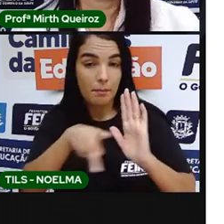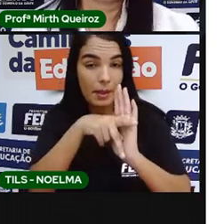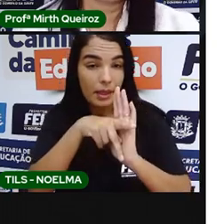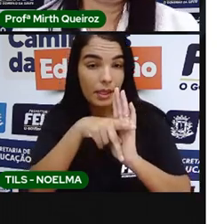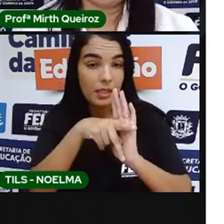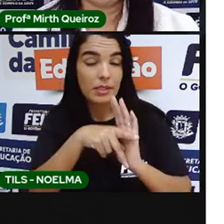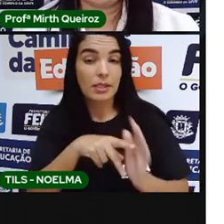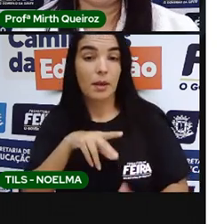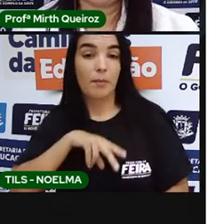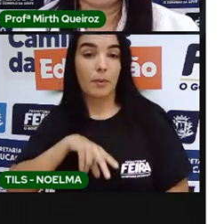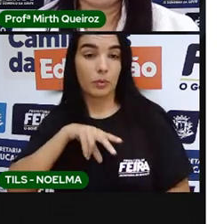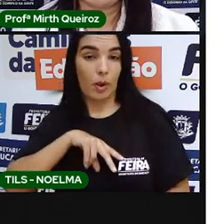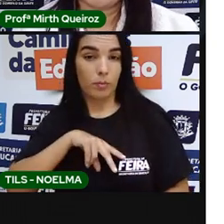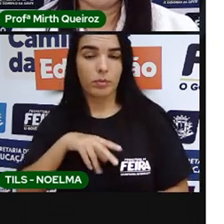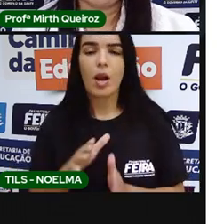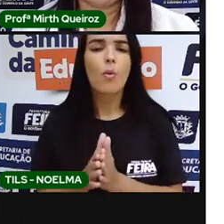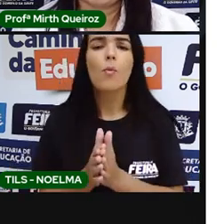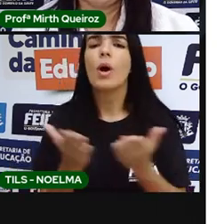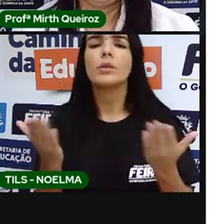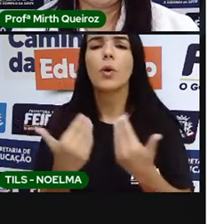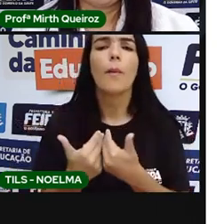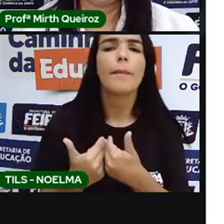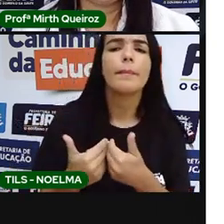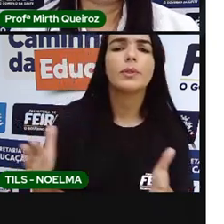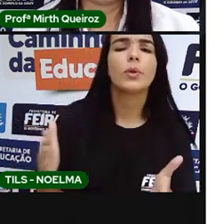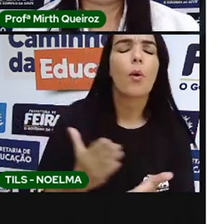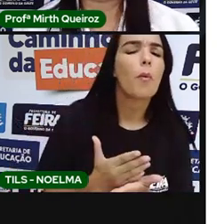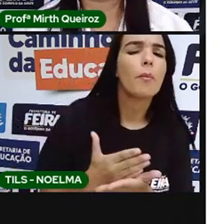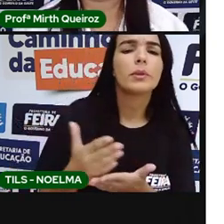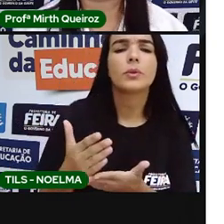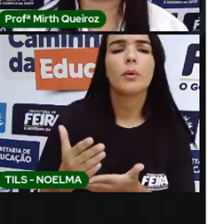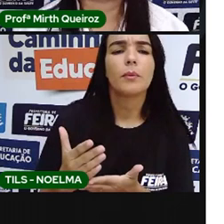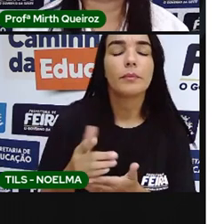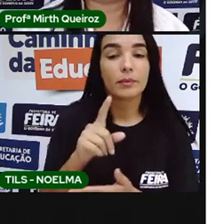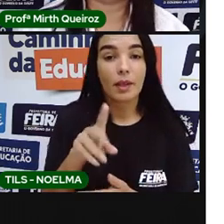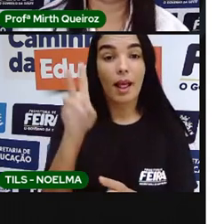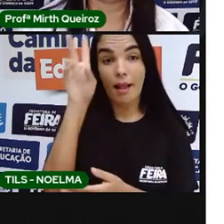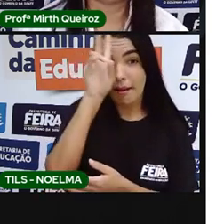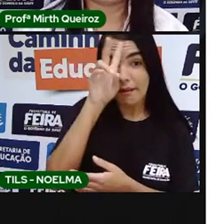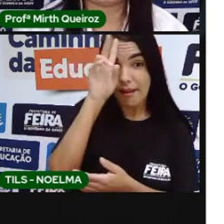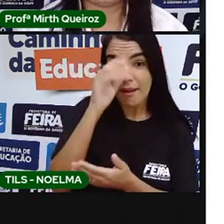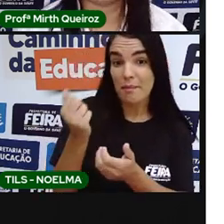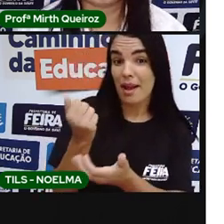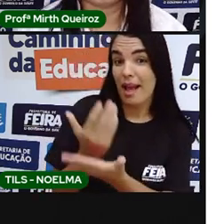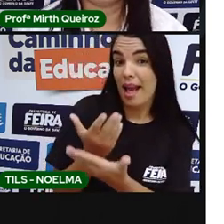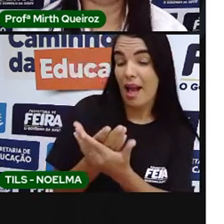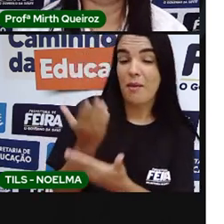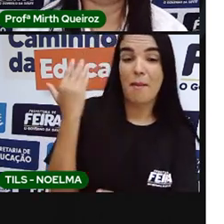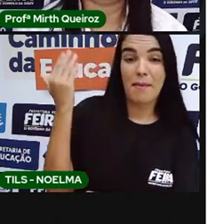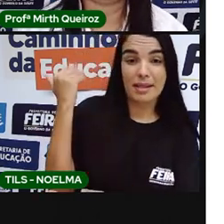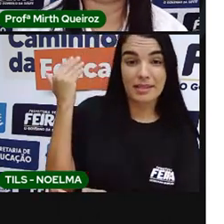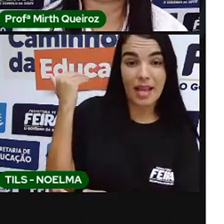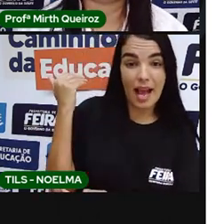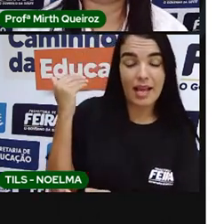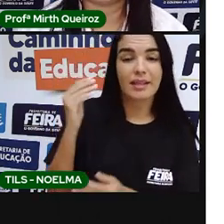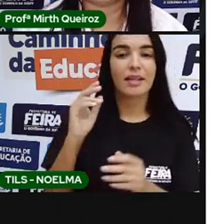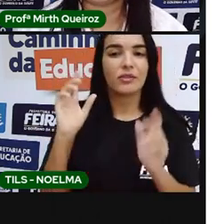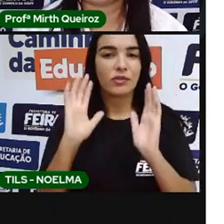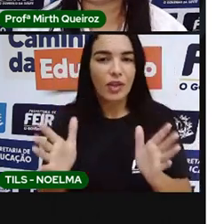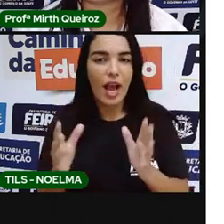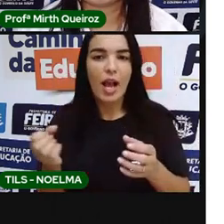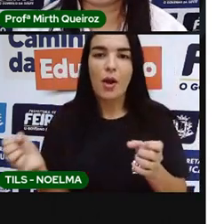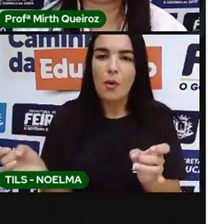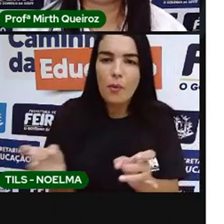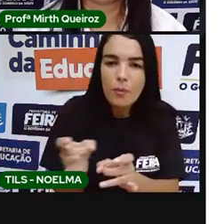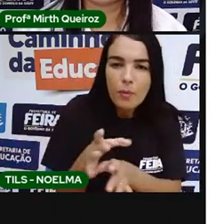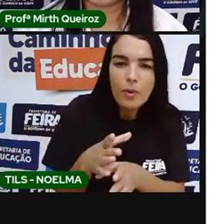e tudo começou com ele Colonial não eu faço paga nós falamos sobre isso né onde aí eles